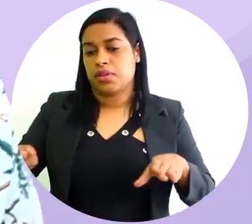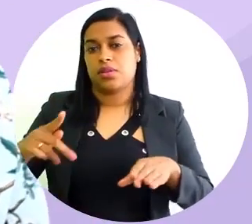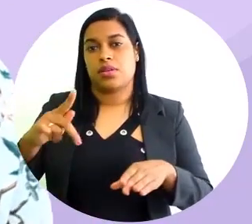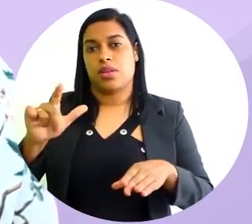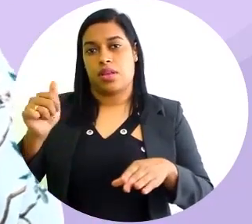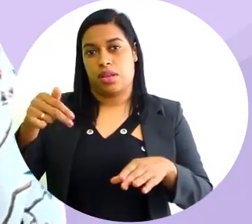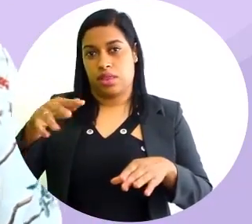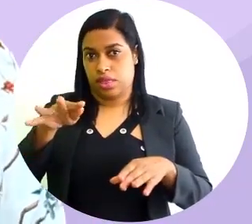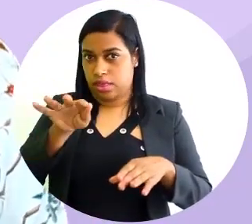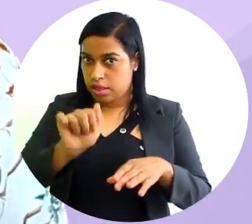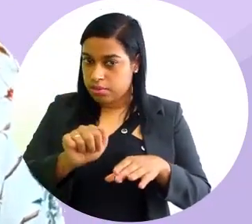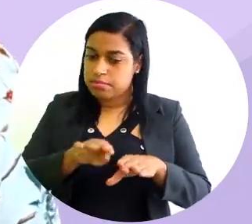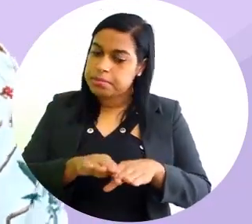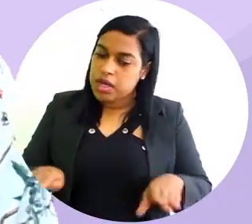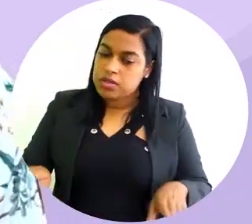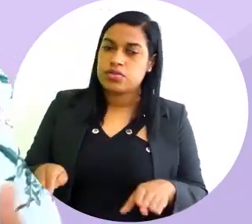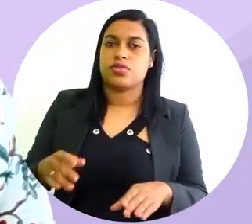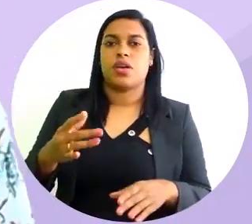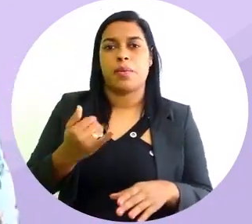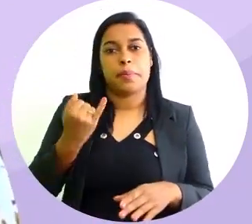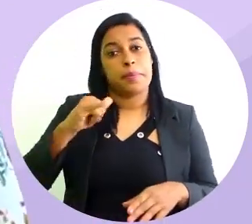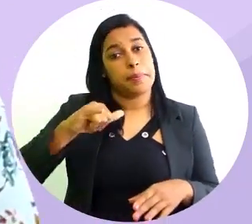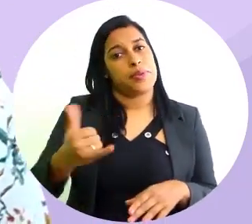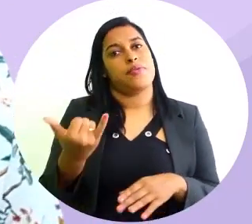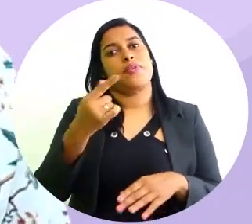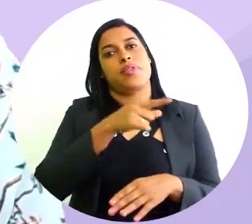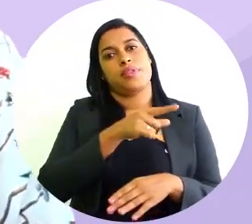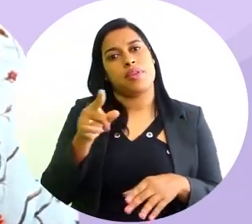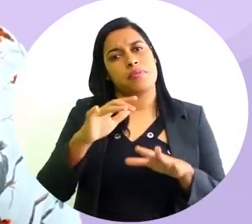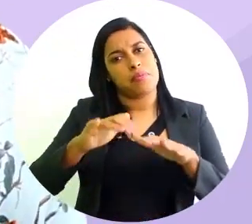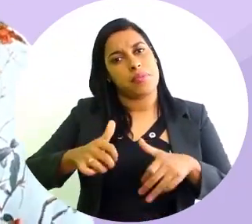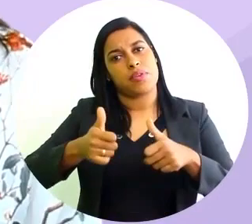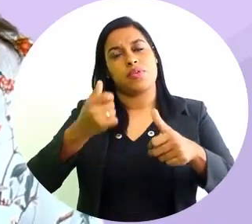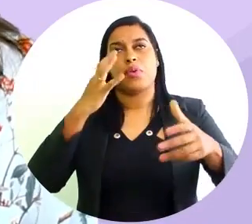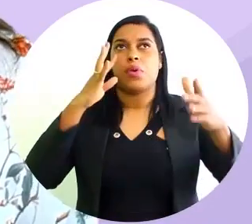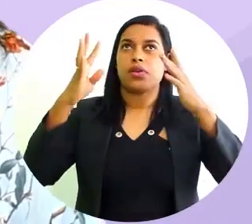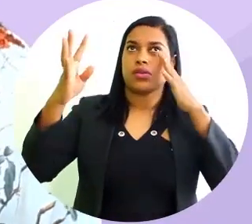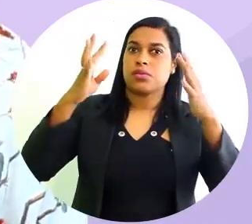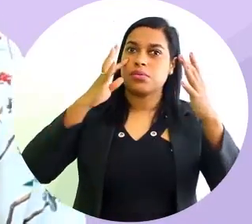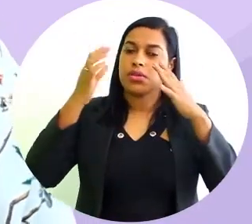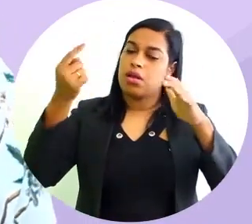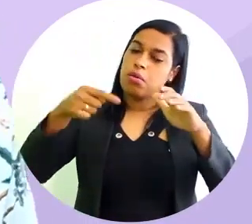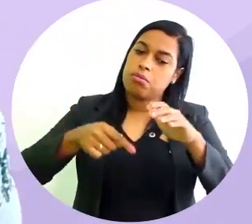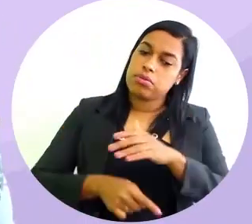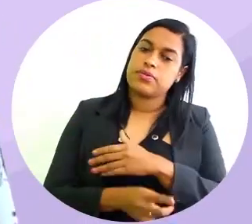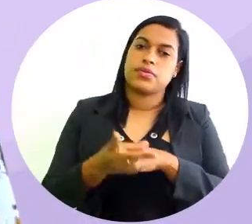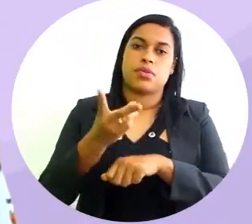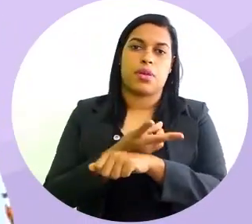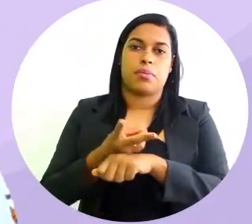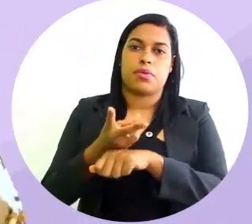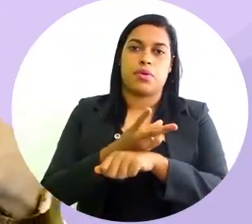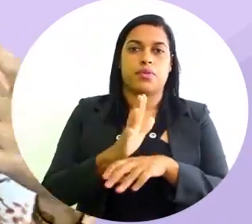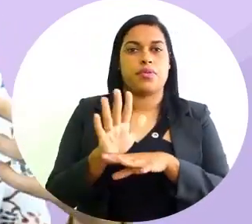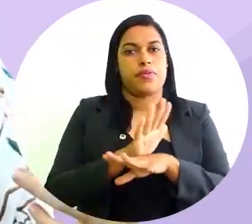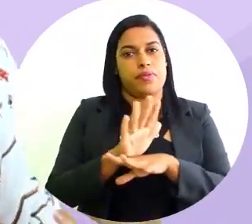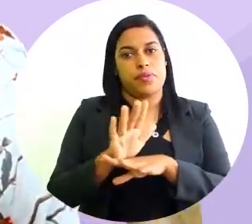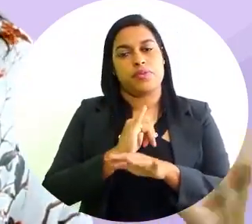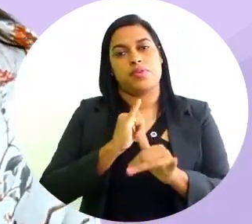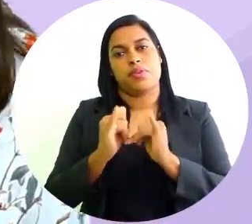você tenha aproveitado esse conteúdo, mas que você também possa ampliar seu conhecimento, aprofundar, procurando vídeos na internet,